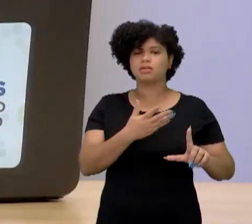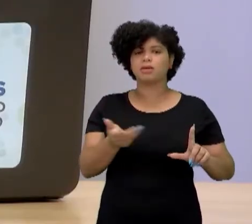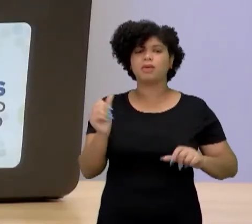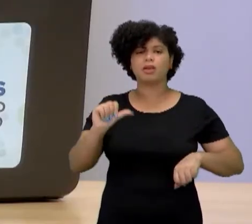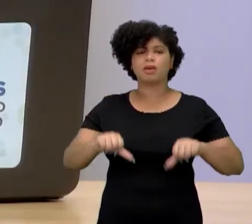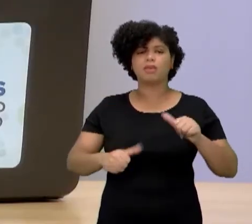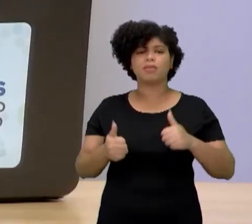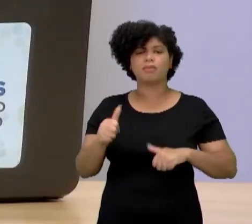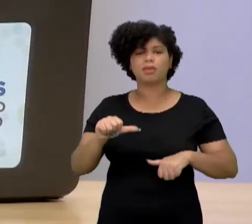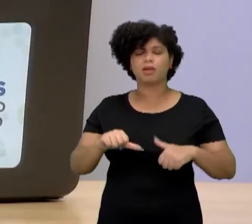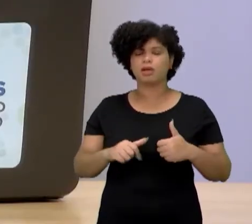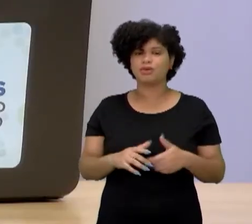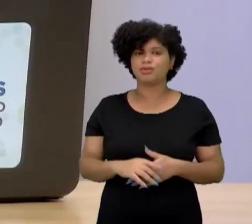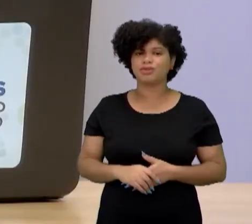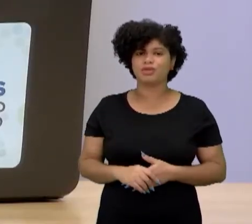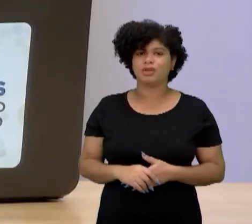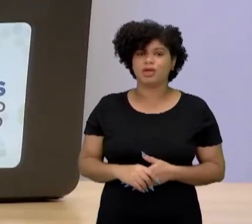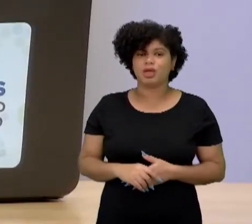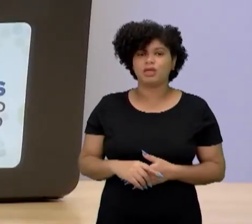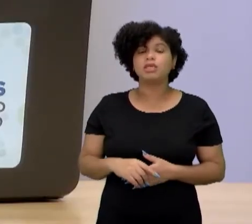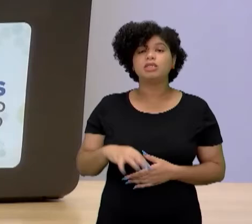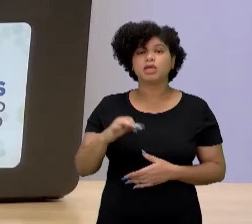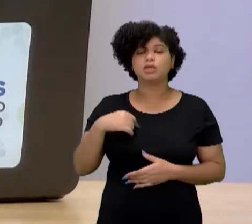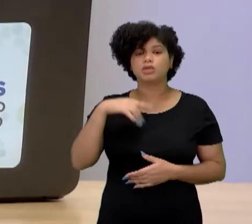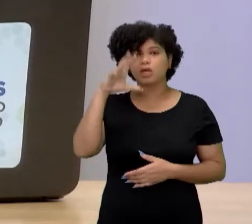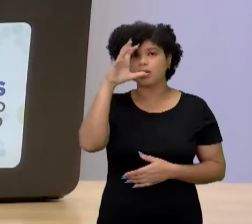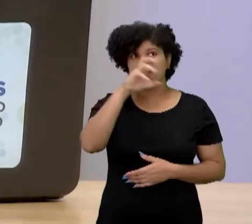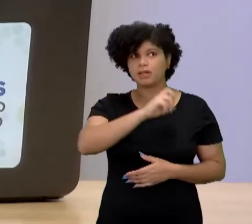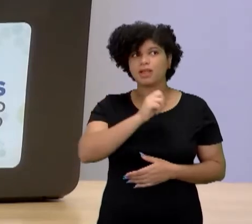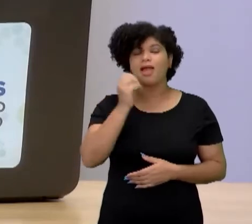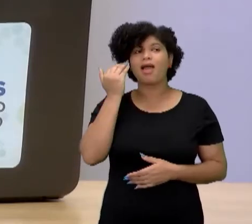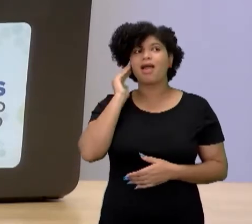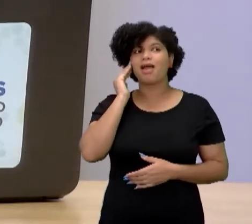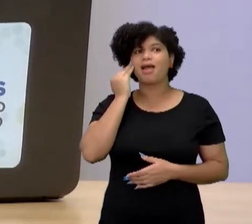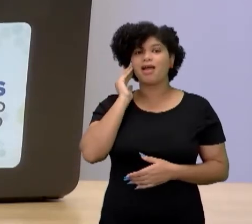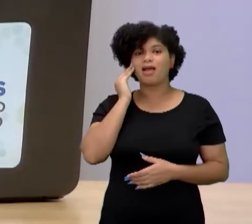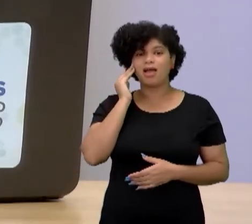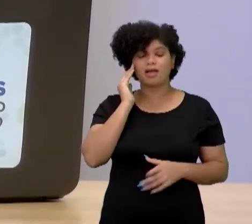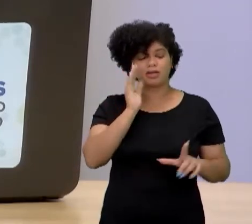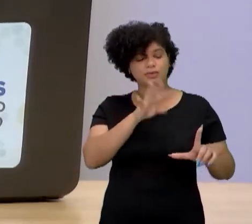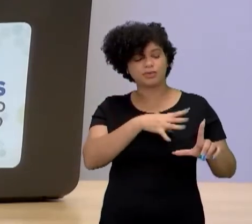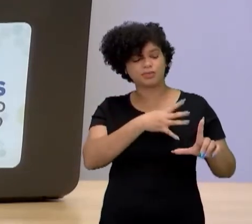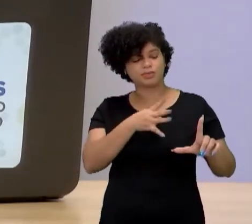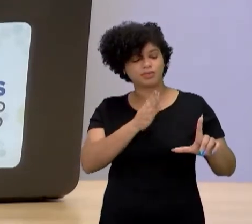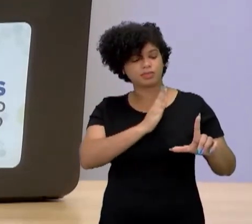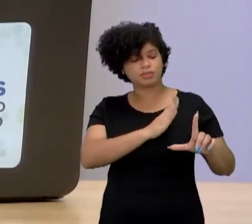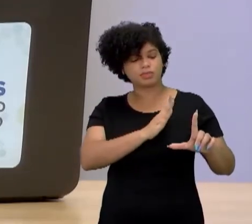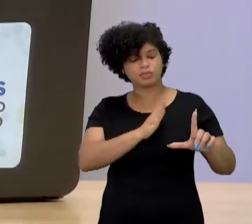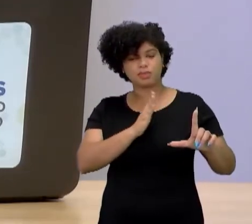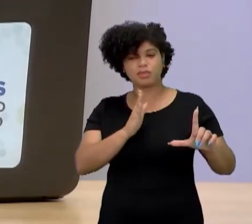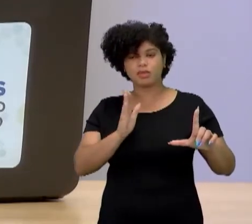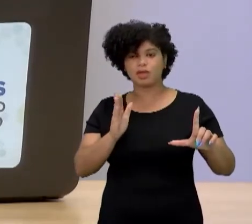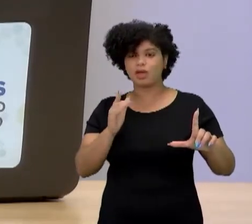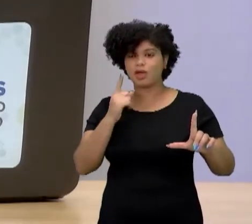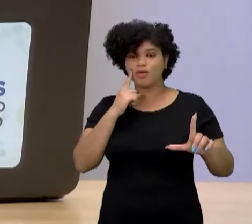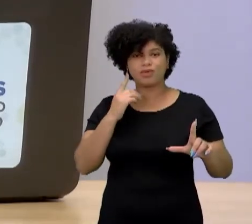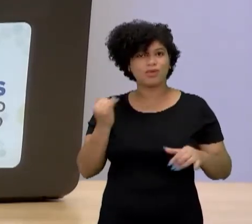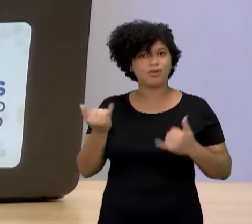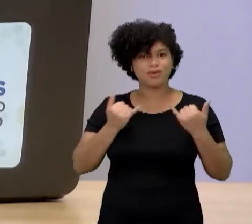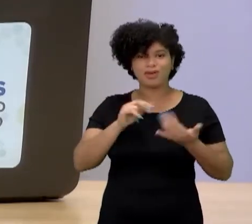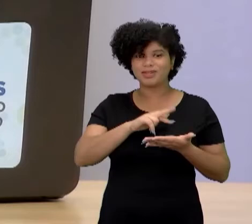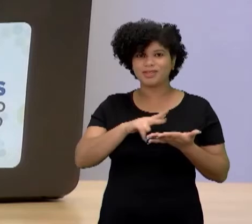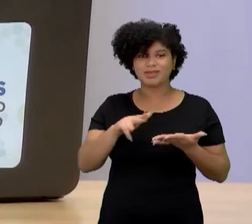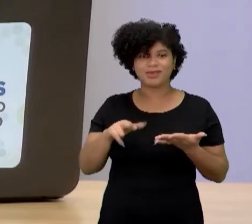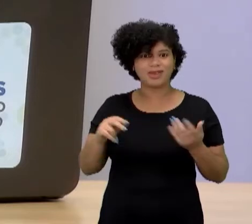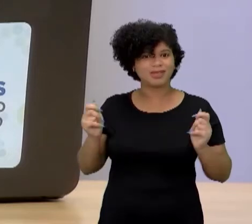periódica é uma coisa que você aprendendo a ler a tabela periódica, você tem todas as informações que você